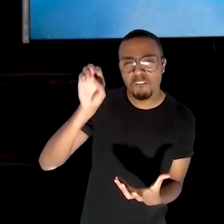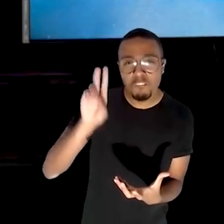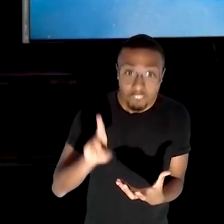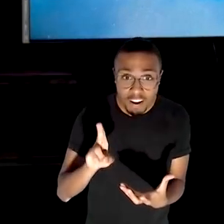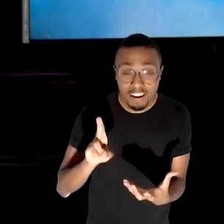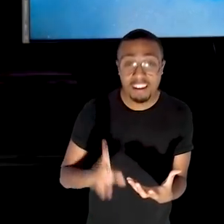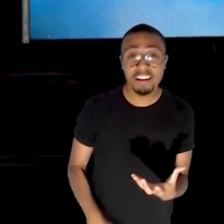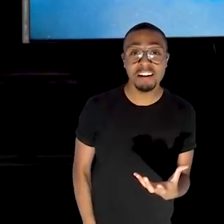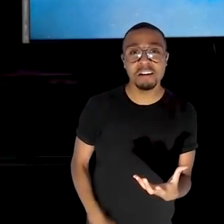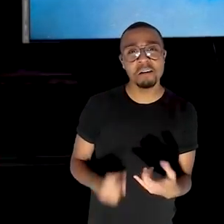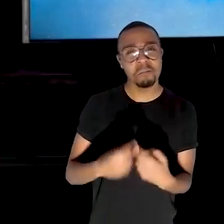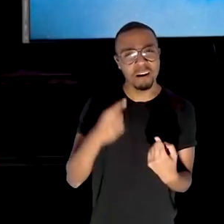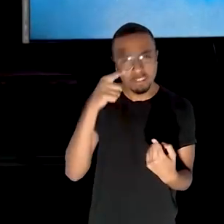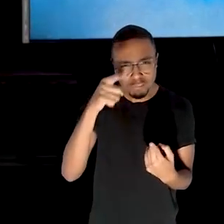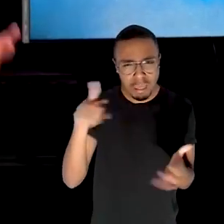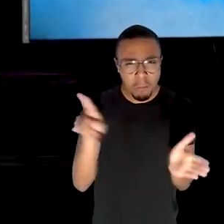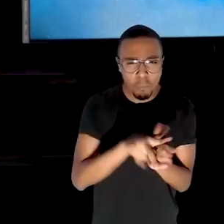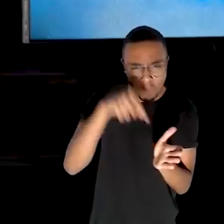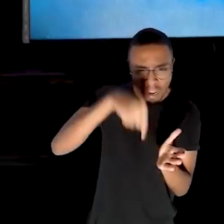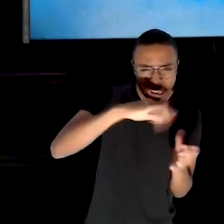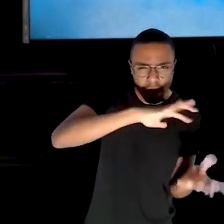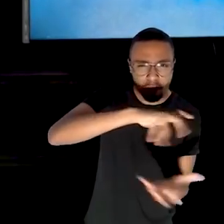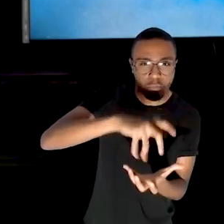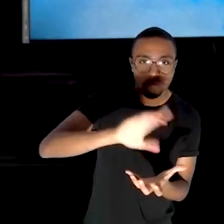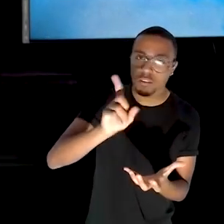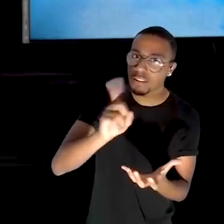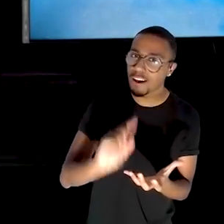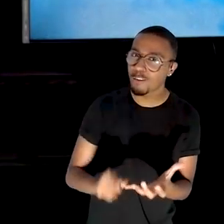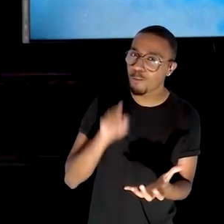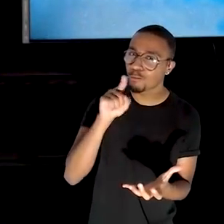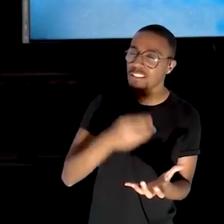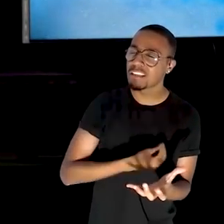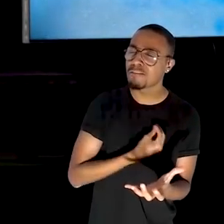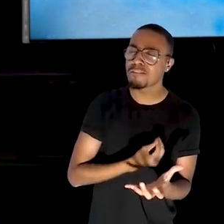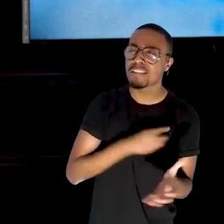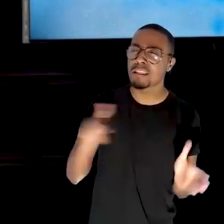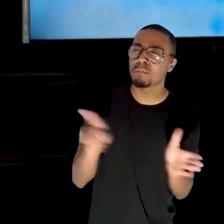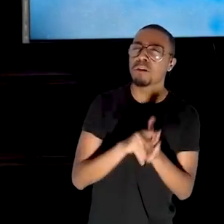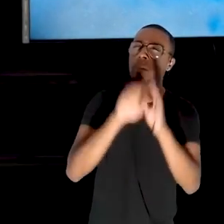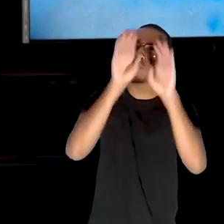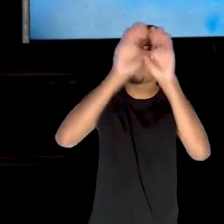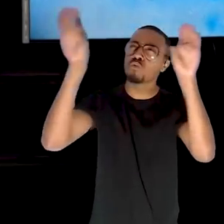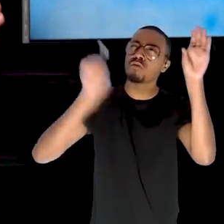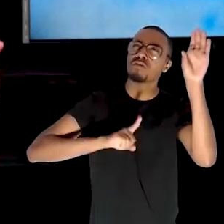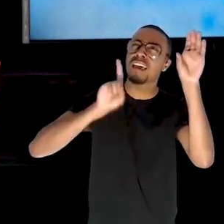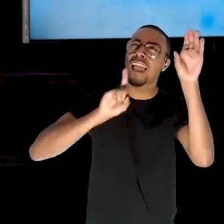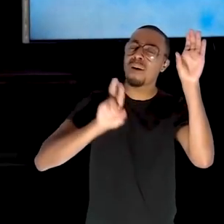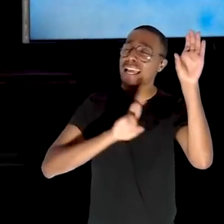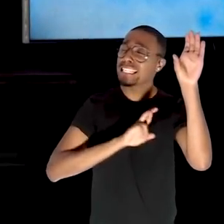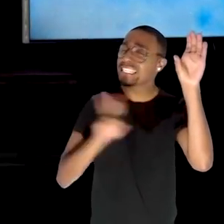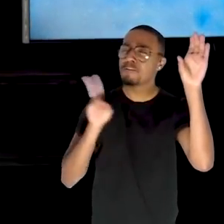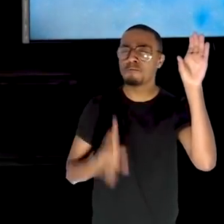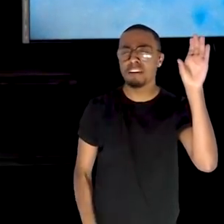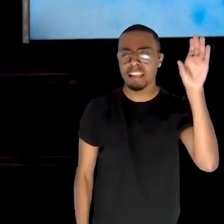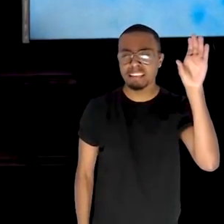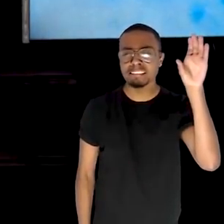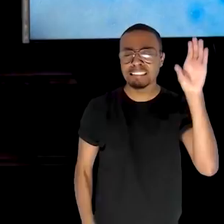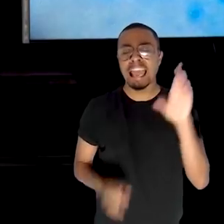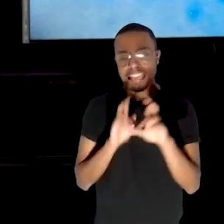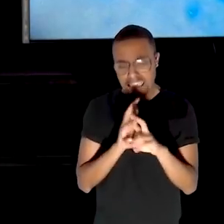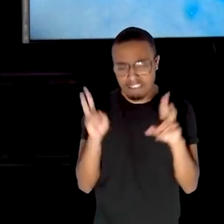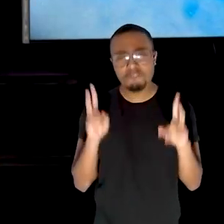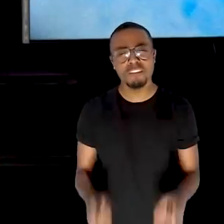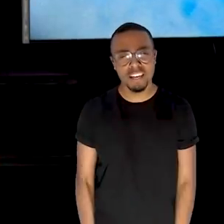assim. Nós somos cidadãos de outro reino, e lá é o contrário. Nós celebramos o que não se pode ver, e mantemos